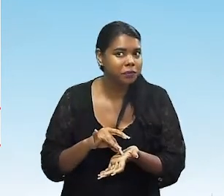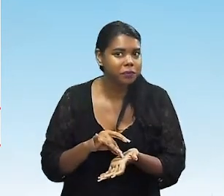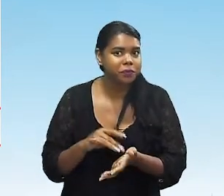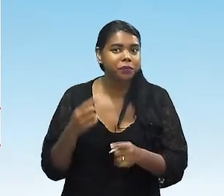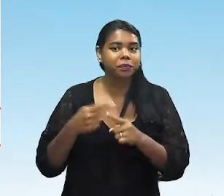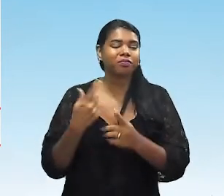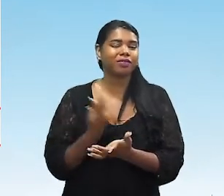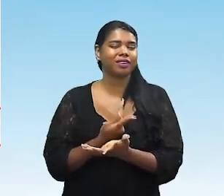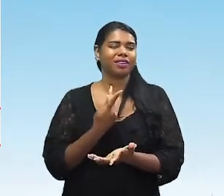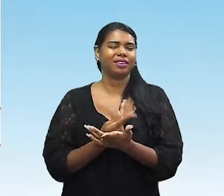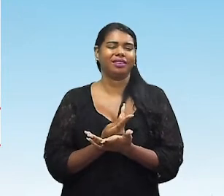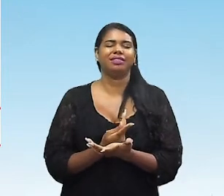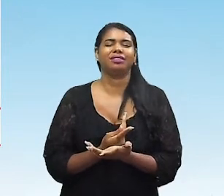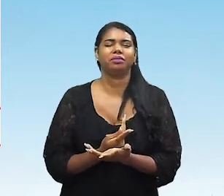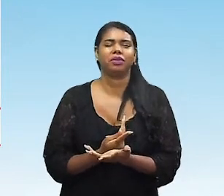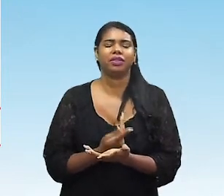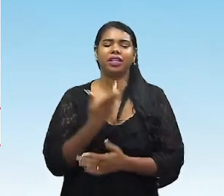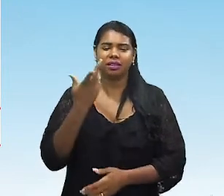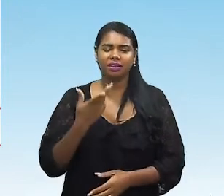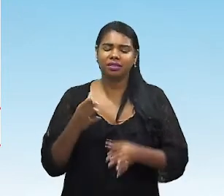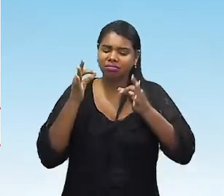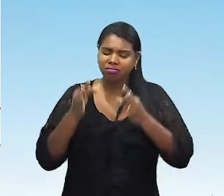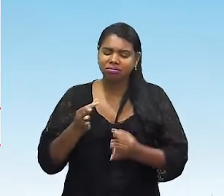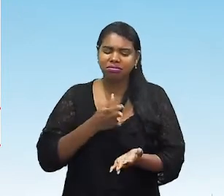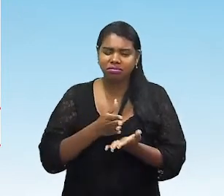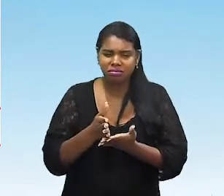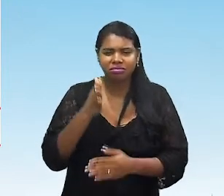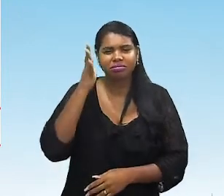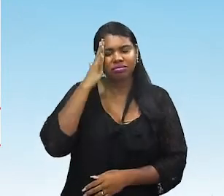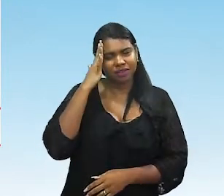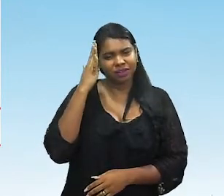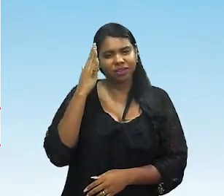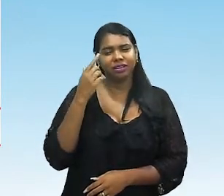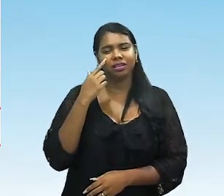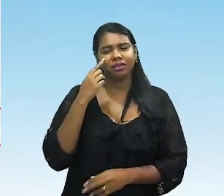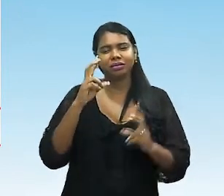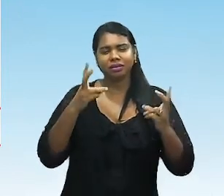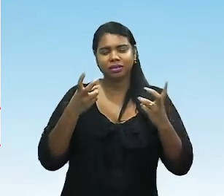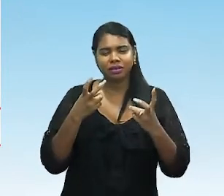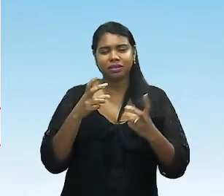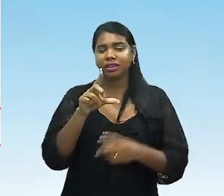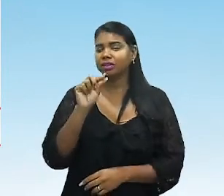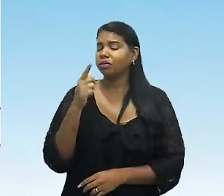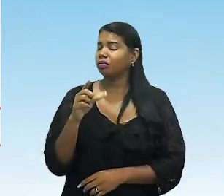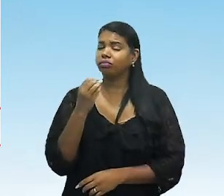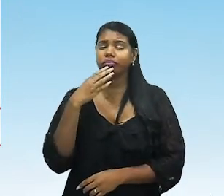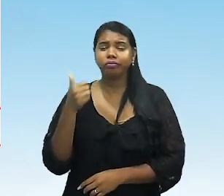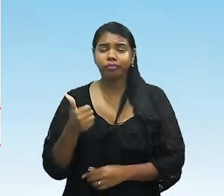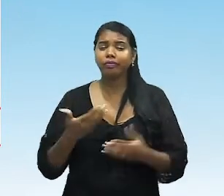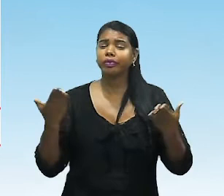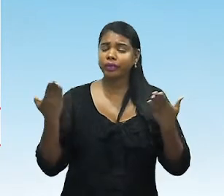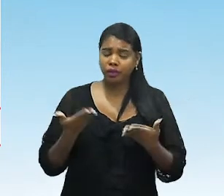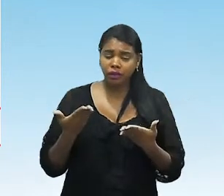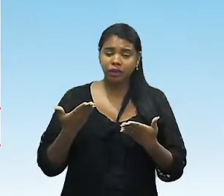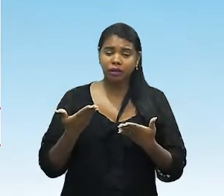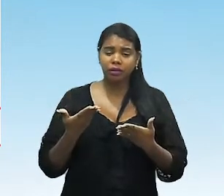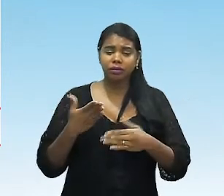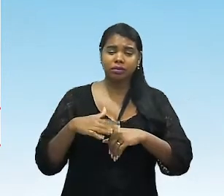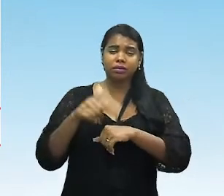intensamente, às vezes com dor, que aquela escolha não foi boa para a gente, que a gente precisa agora, a gente vai ter parâmetros